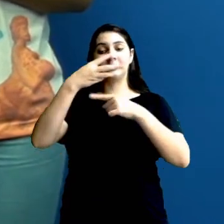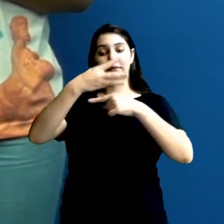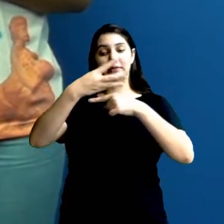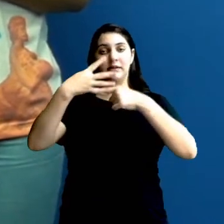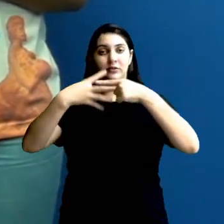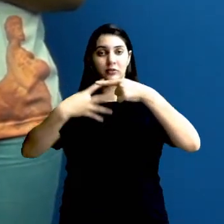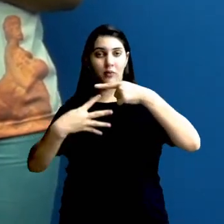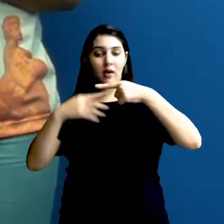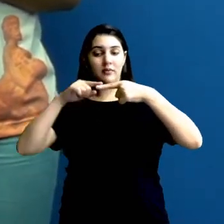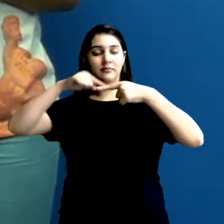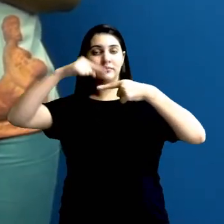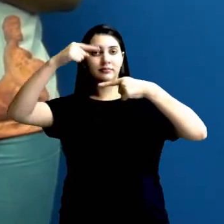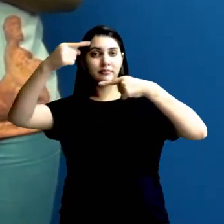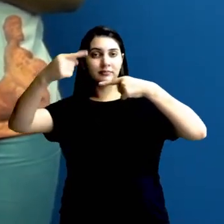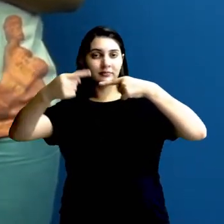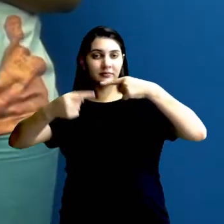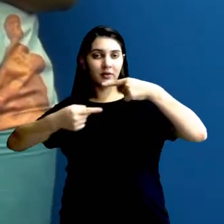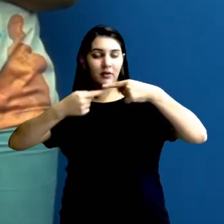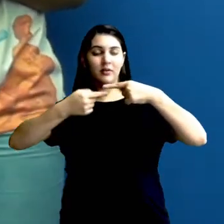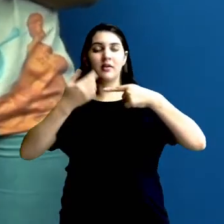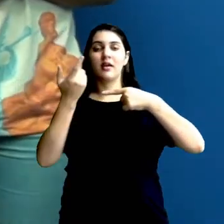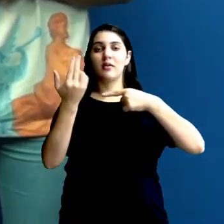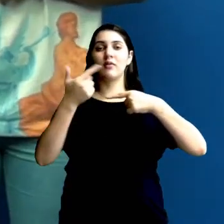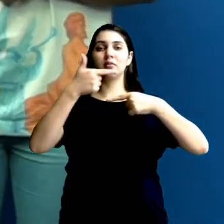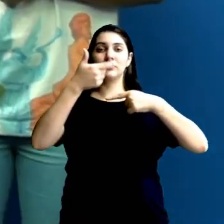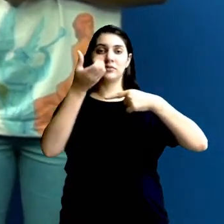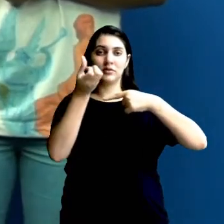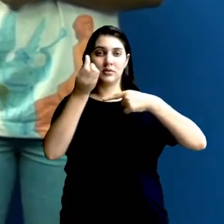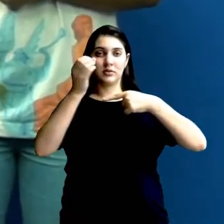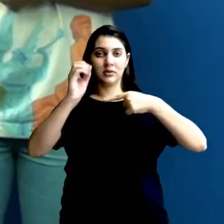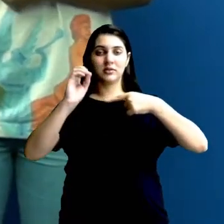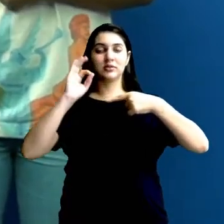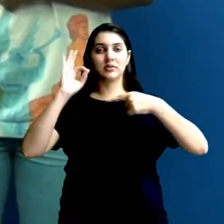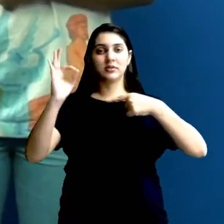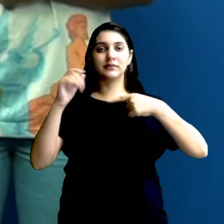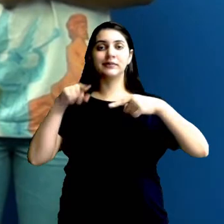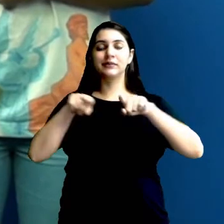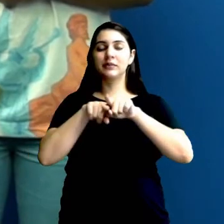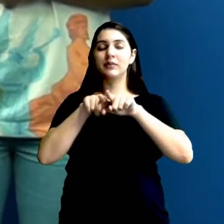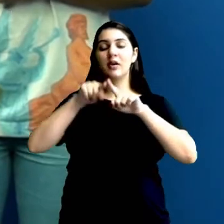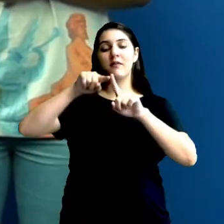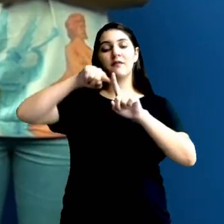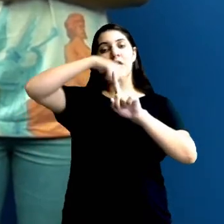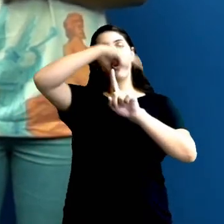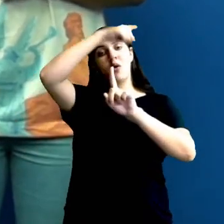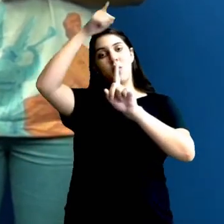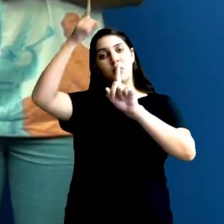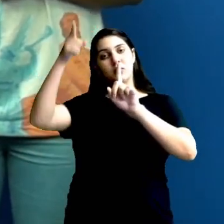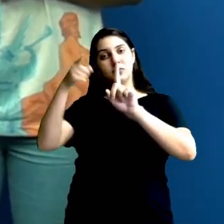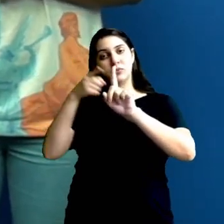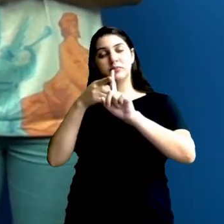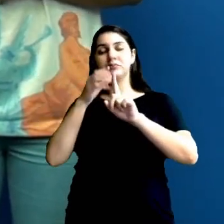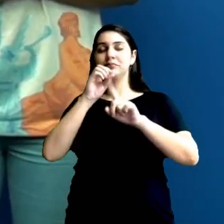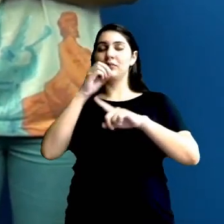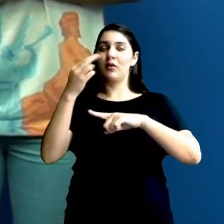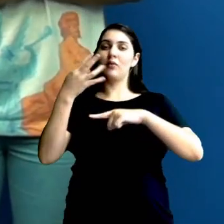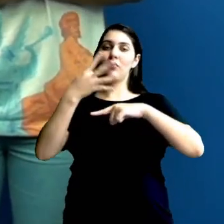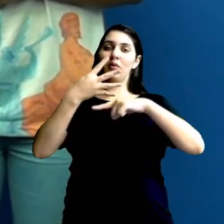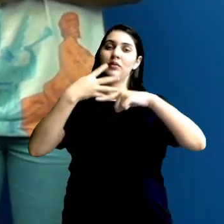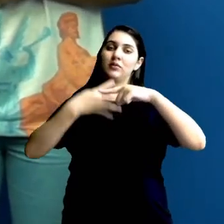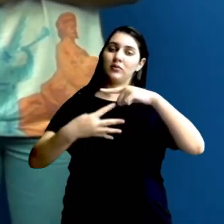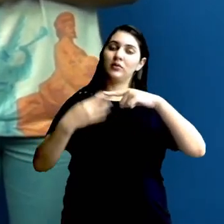3/4 de volta é igual a 260 graus. E uma volta completa, ou